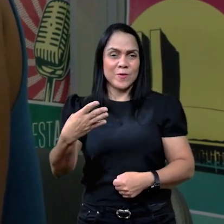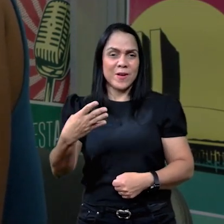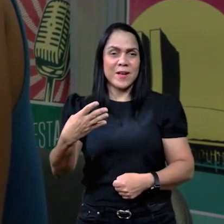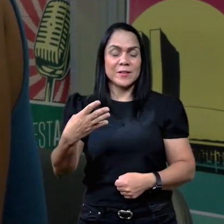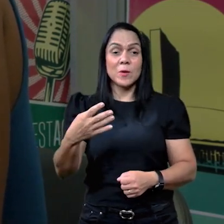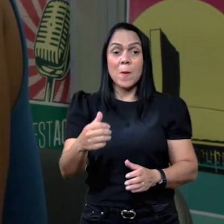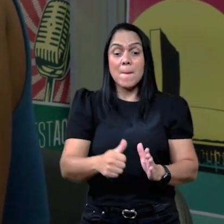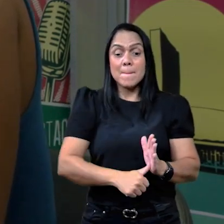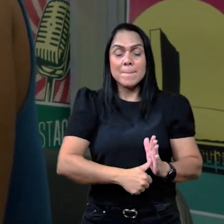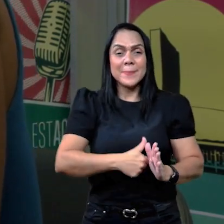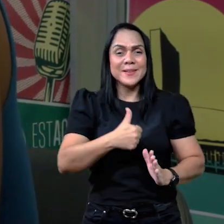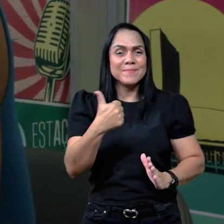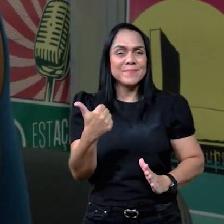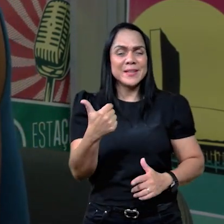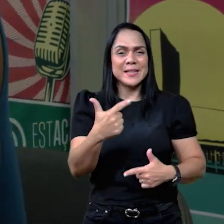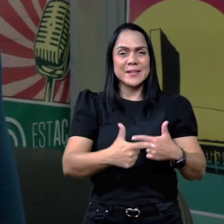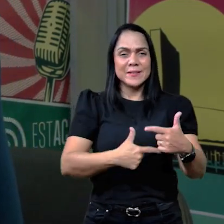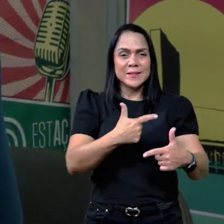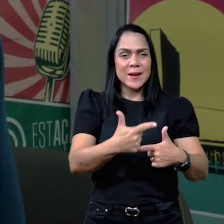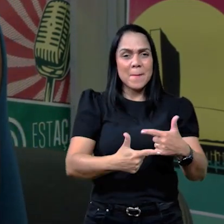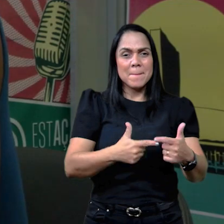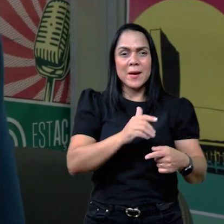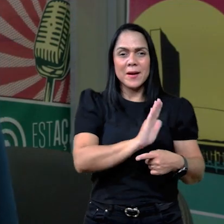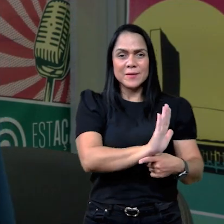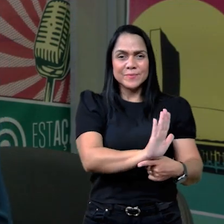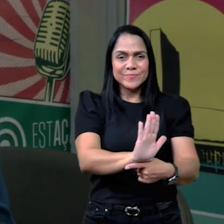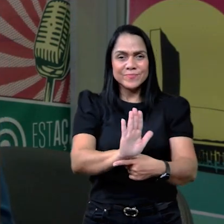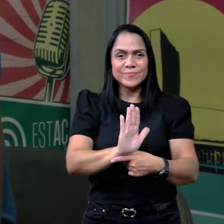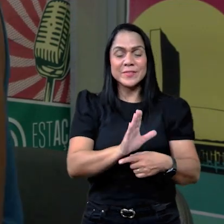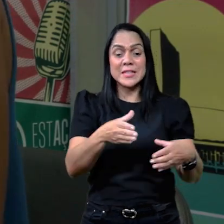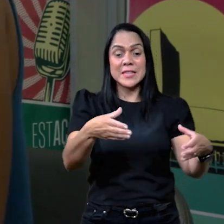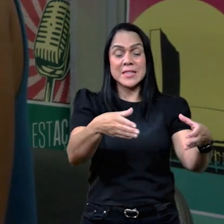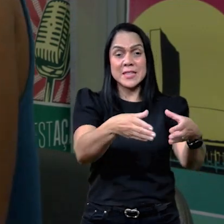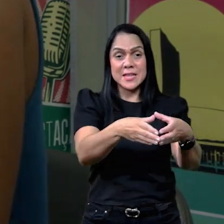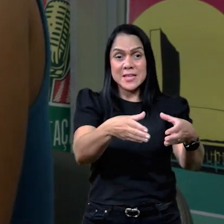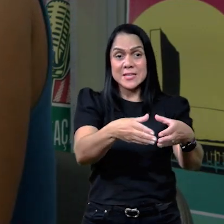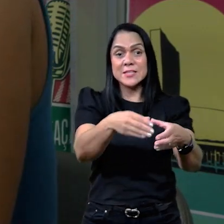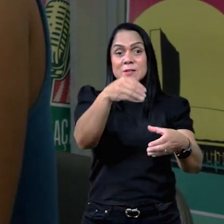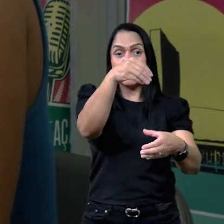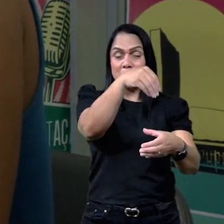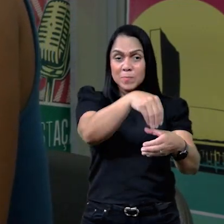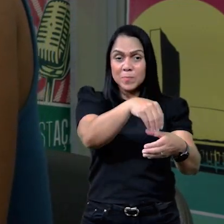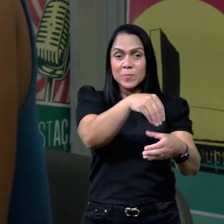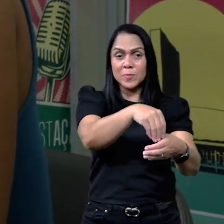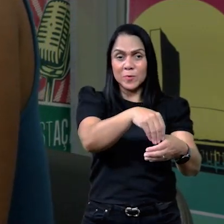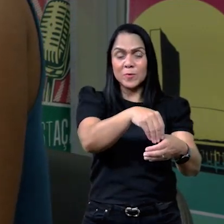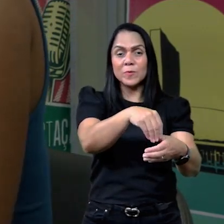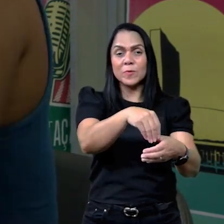nosso primeiro trabalho na diretoria de povos e comunidades tradicionais de matriz africana e povos de terreiro.